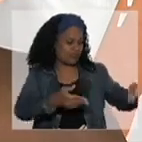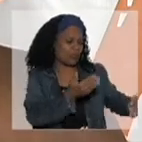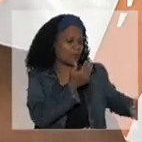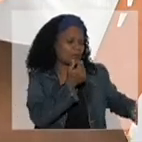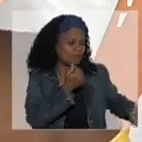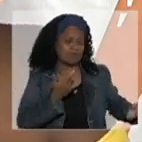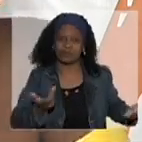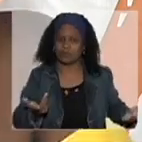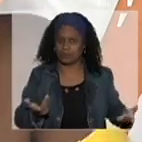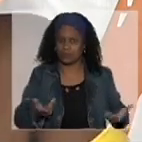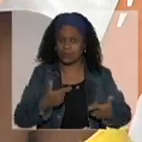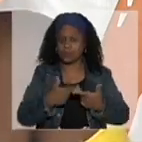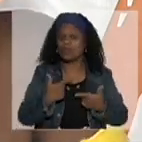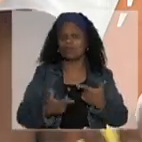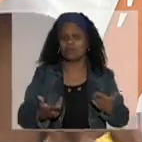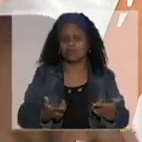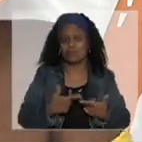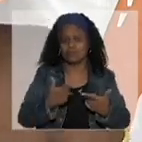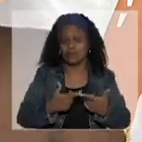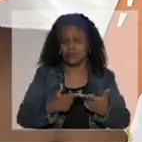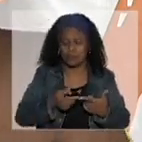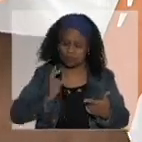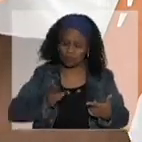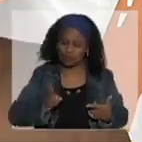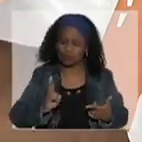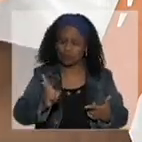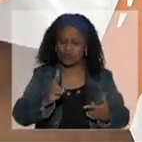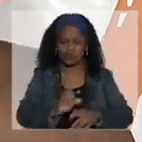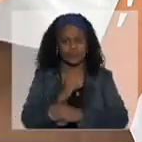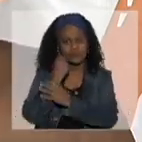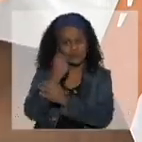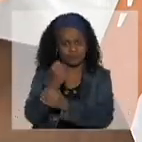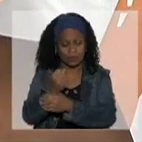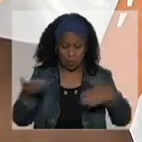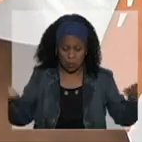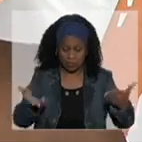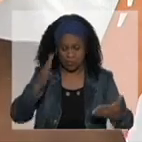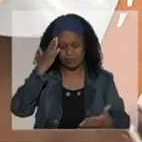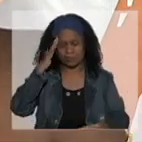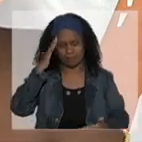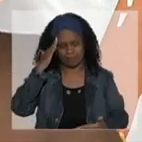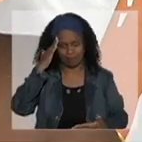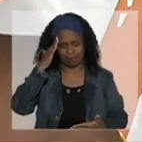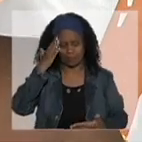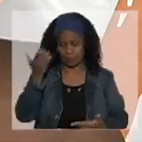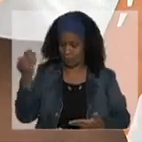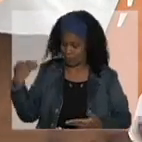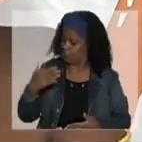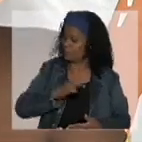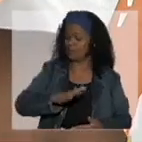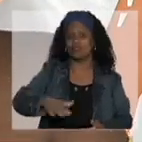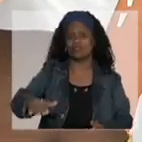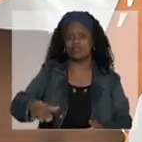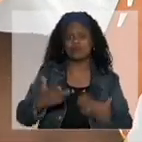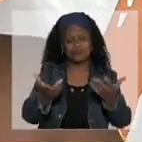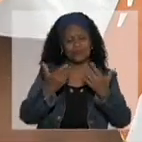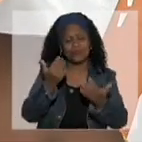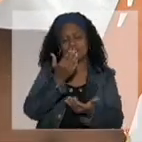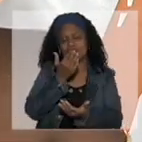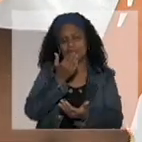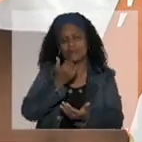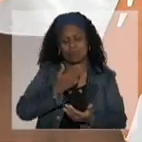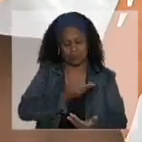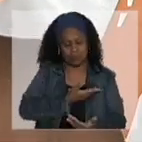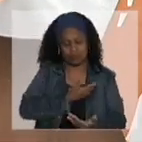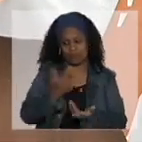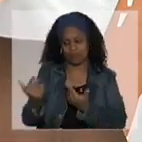mesa porque isso é um capitalismo usa pra poder continuar se mantendo hoje eu entendo isso mas era uma criança eu queria comer a mesma coisa que eles